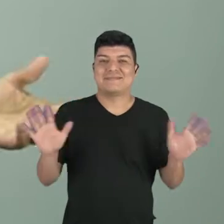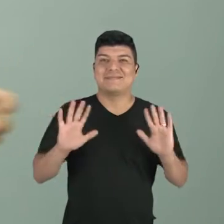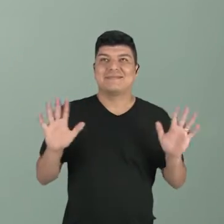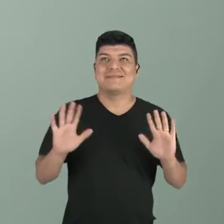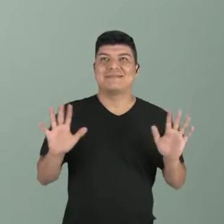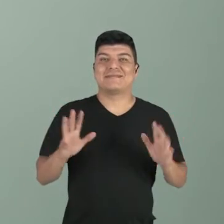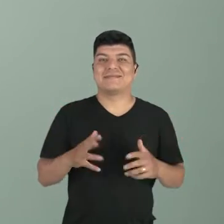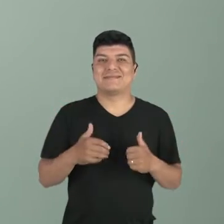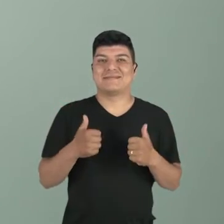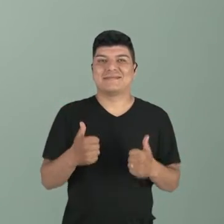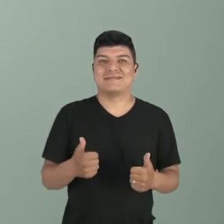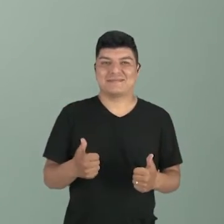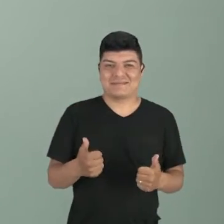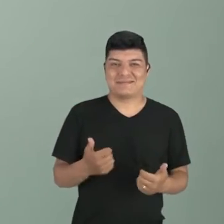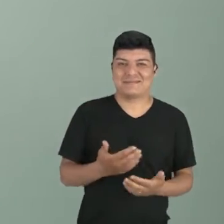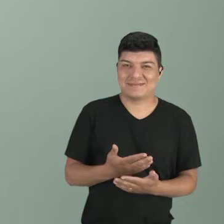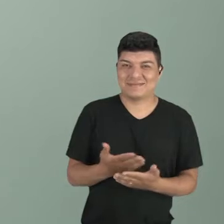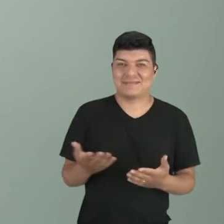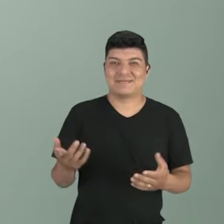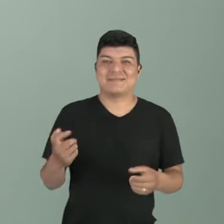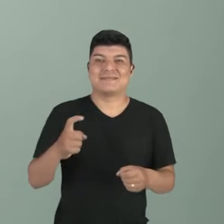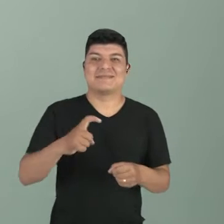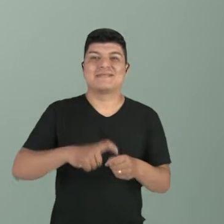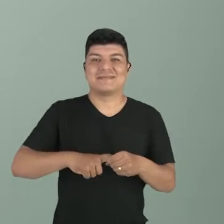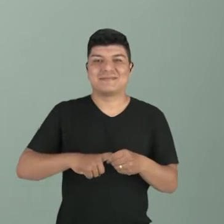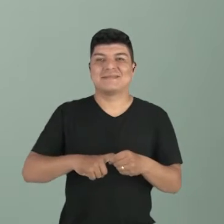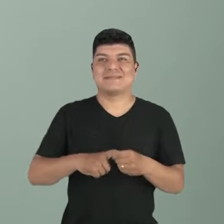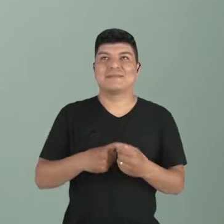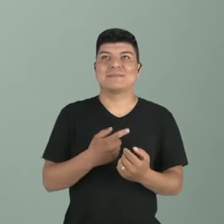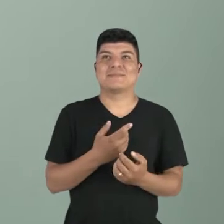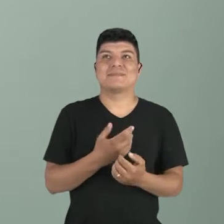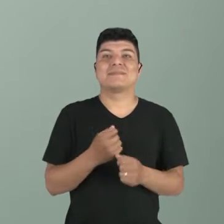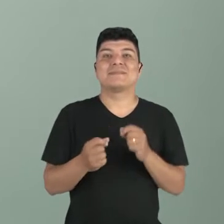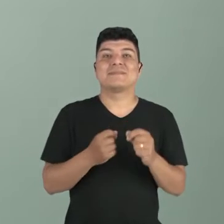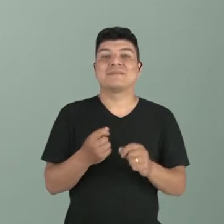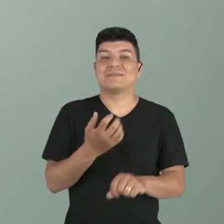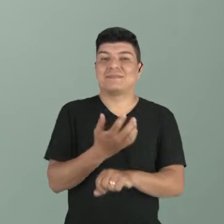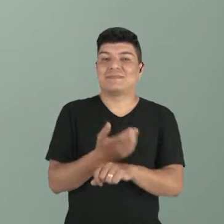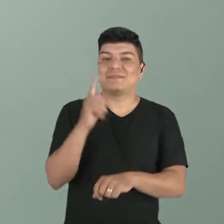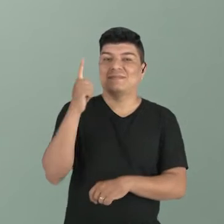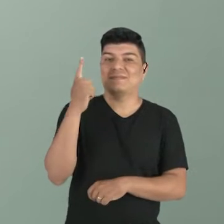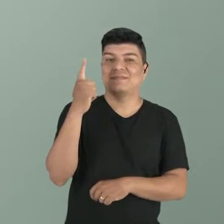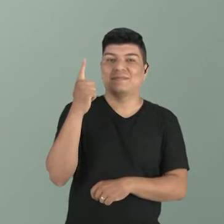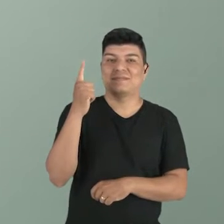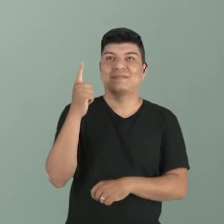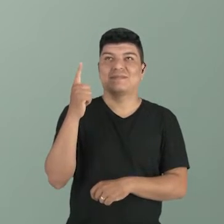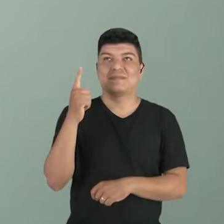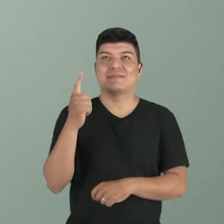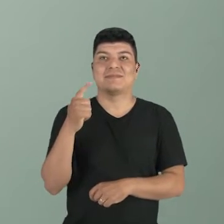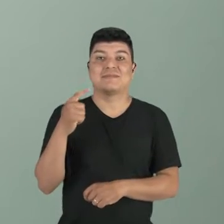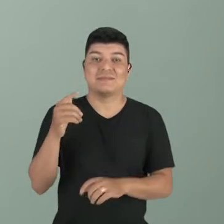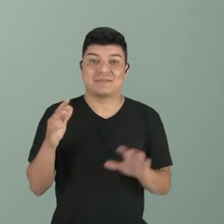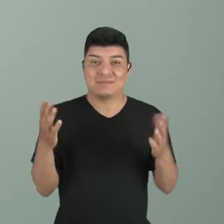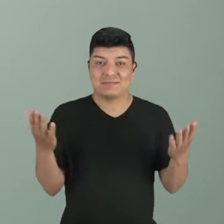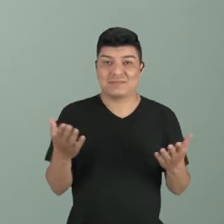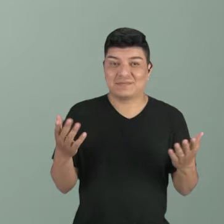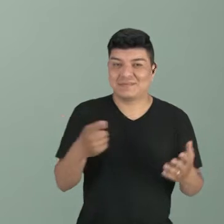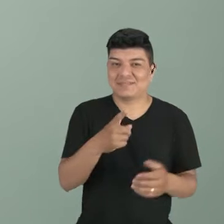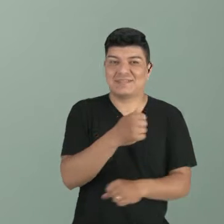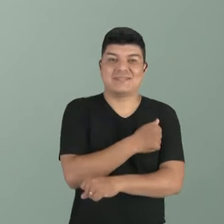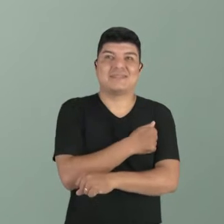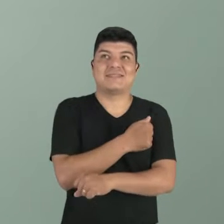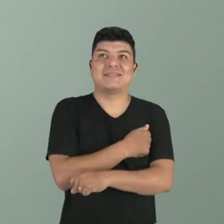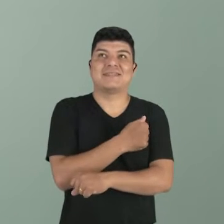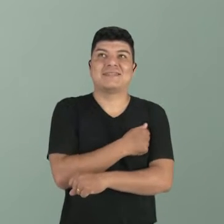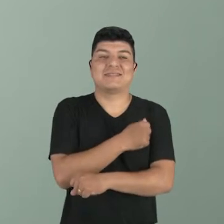aí, galera, tudo bem com vocês? Estamos de volta para mais uma aula de geografia. Dessa feita, esta aula é para você, aluno